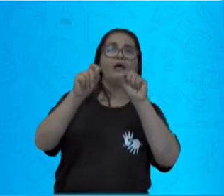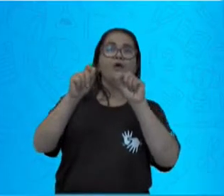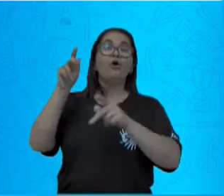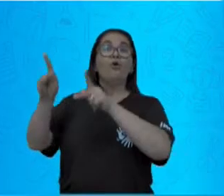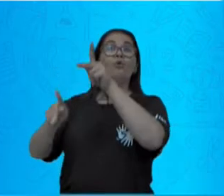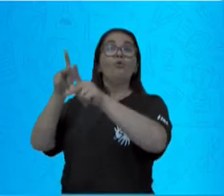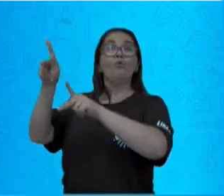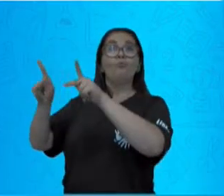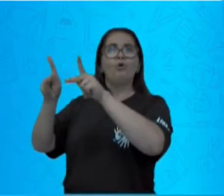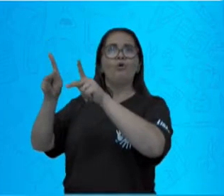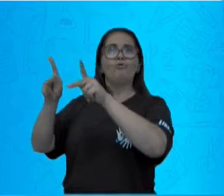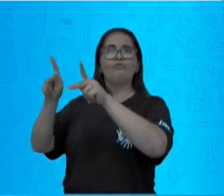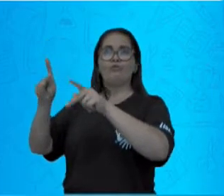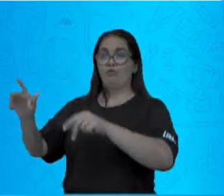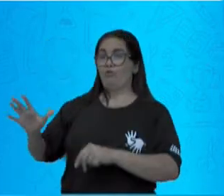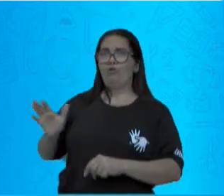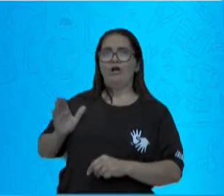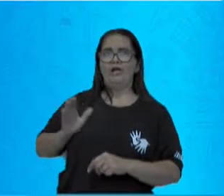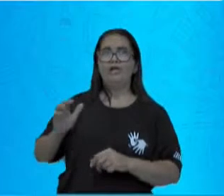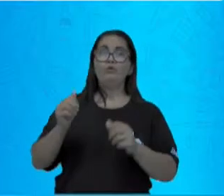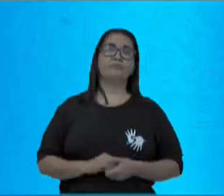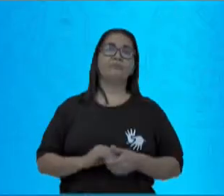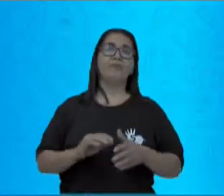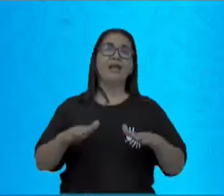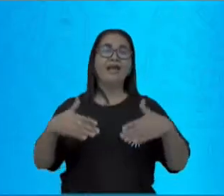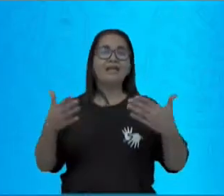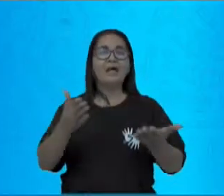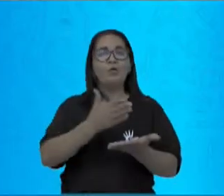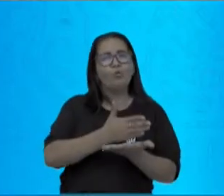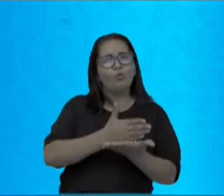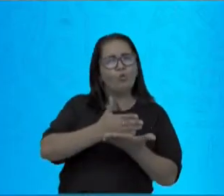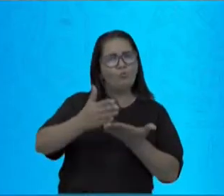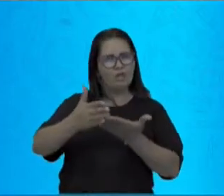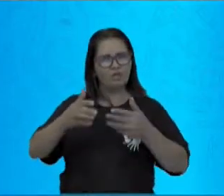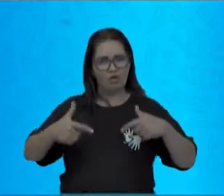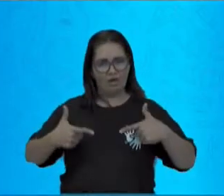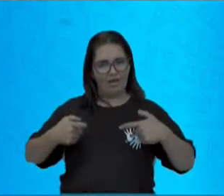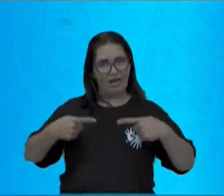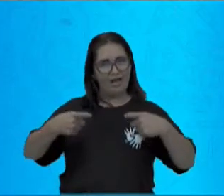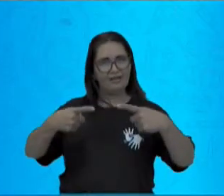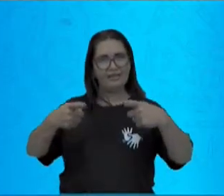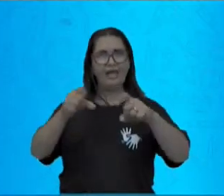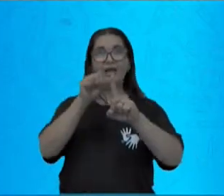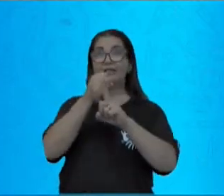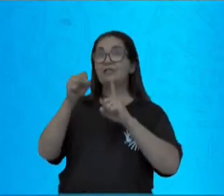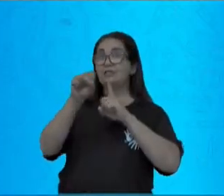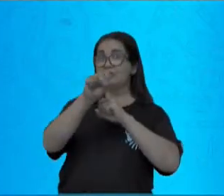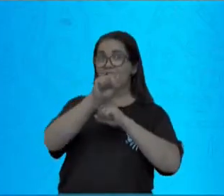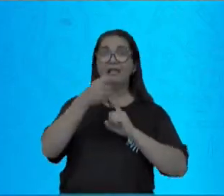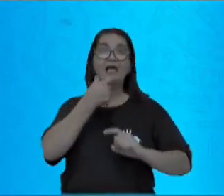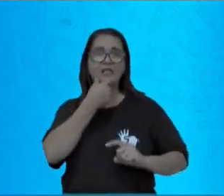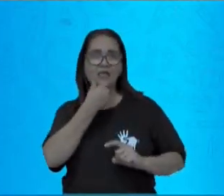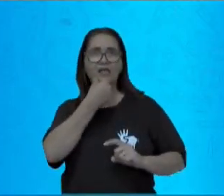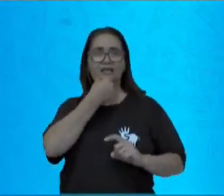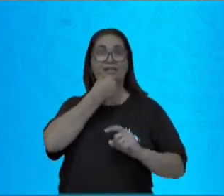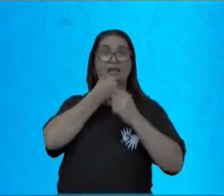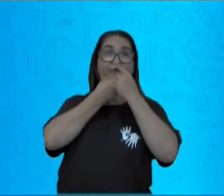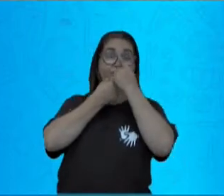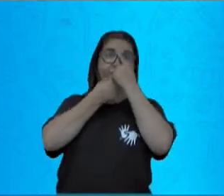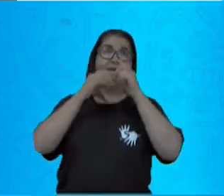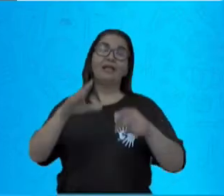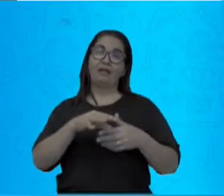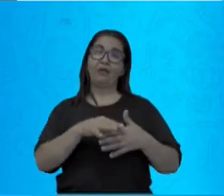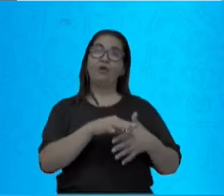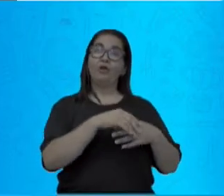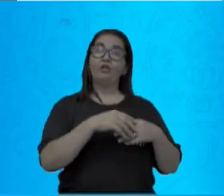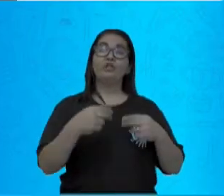que denominava como os cabeças redondas. Com isso, instaurou a Guerra Civil Inglesa. Guerra Civil Inglesa que